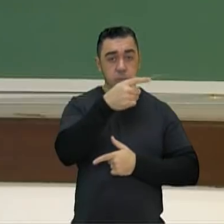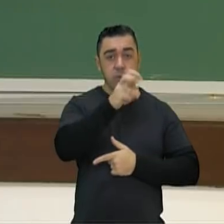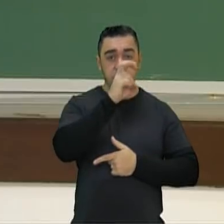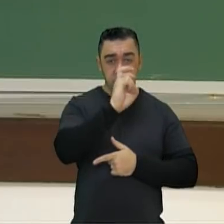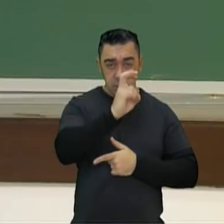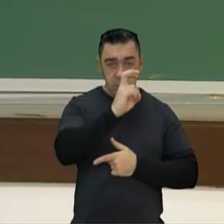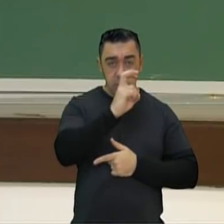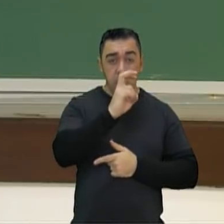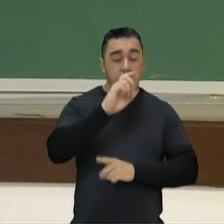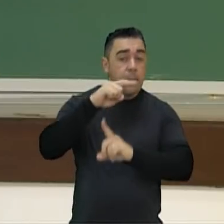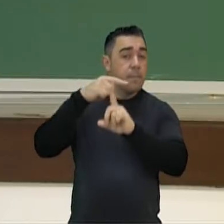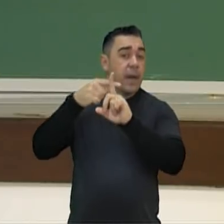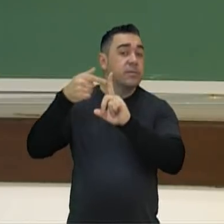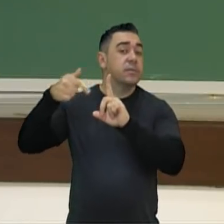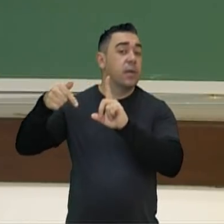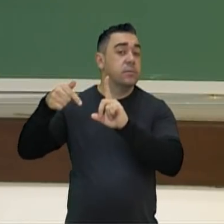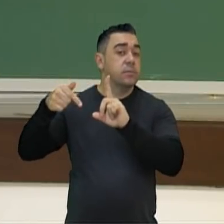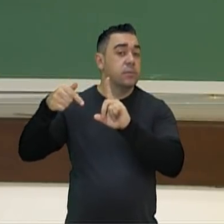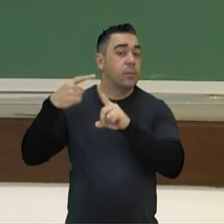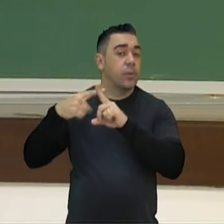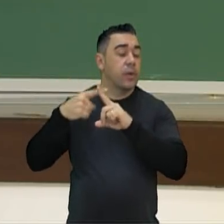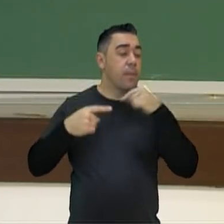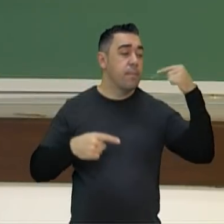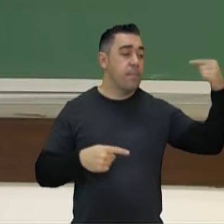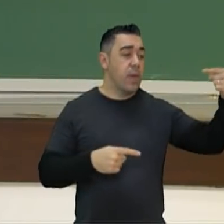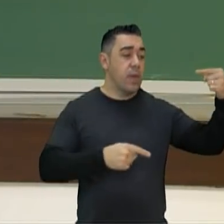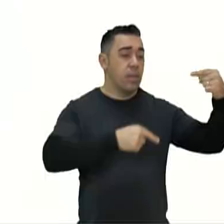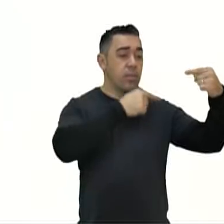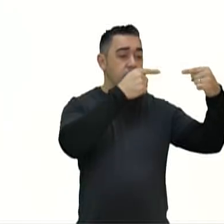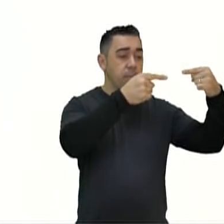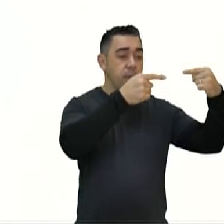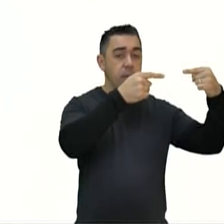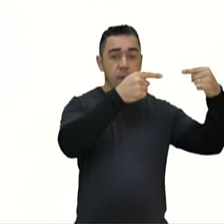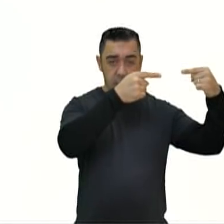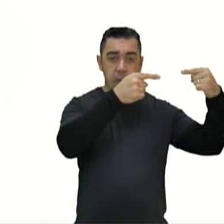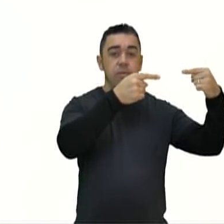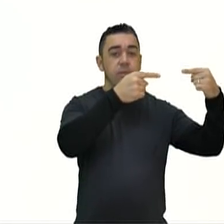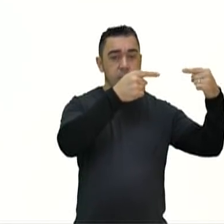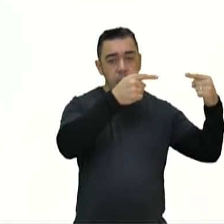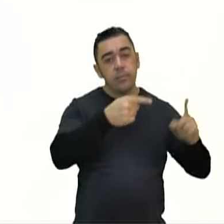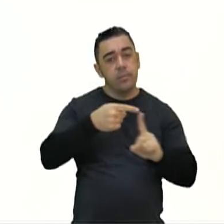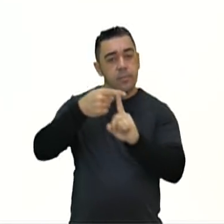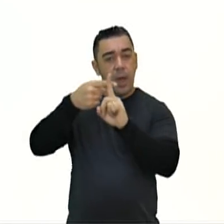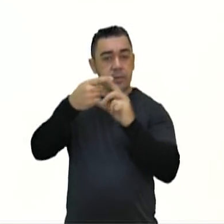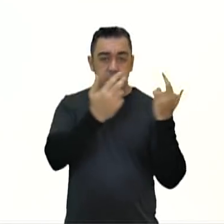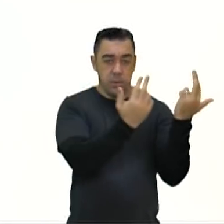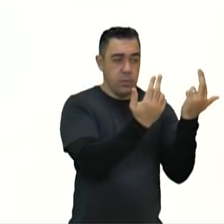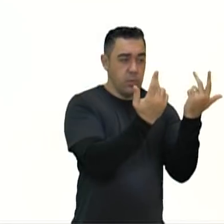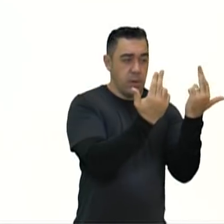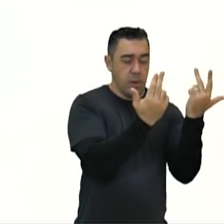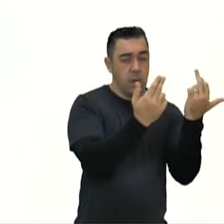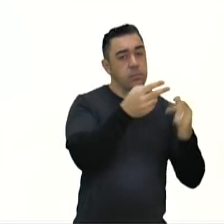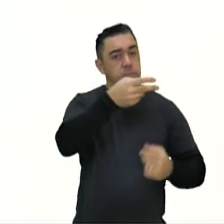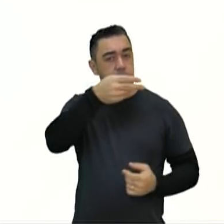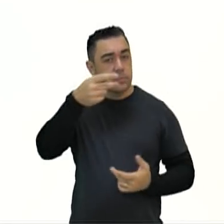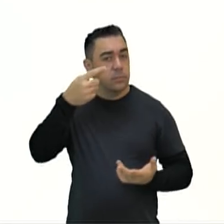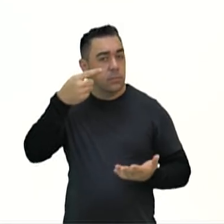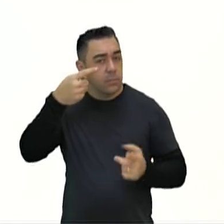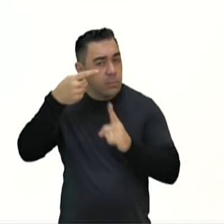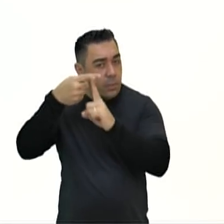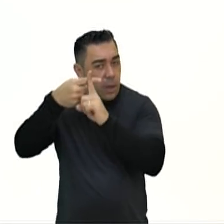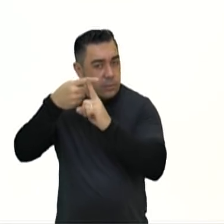5 dá mais 7. Jogo dos sinais. Menos com menos, mais. Mesmo